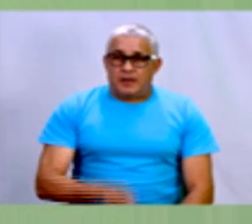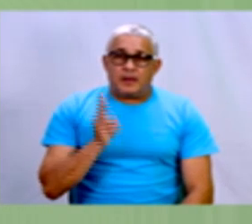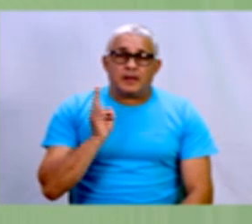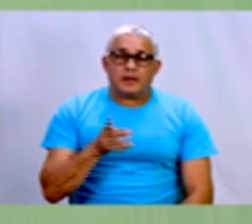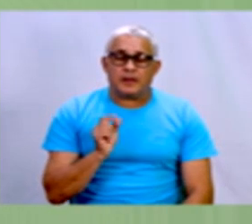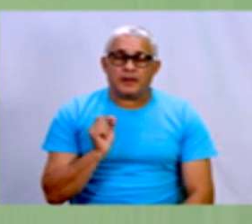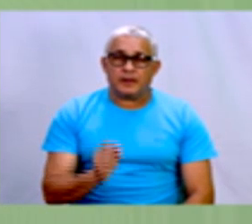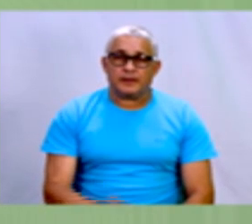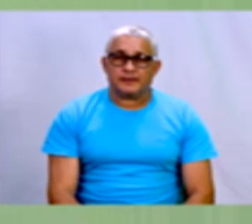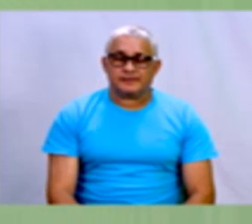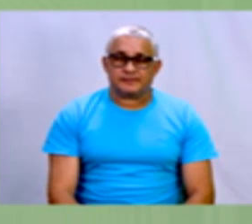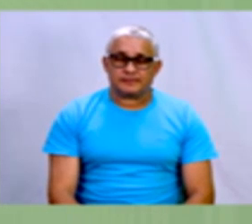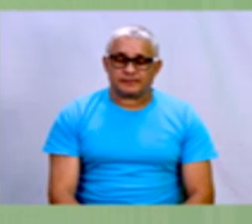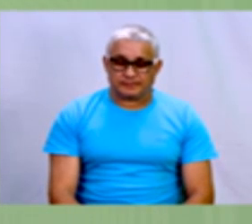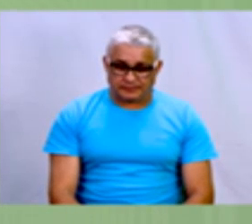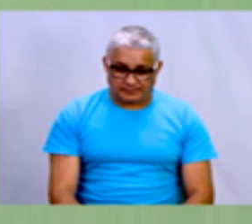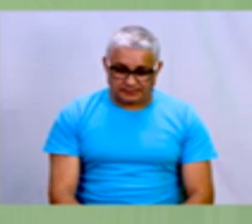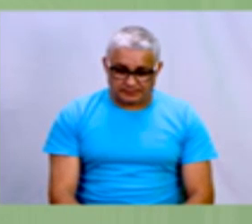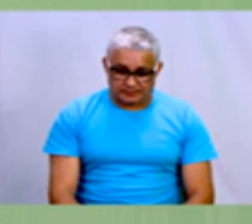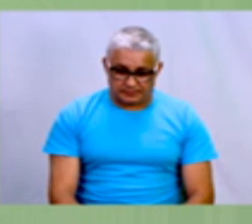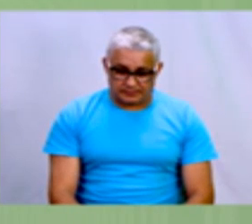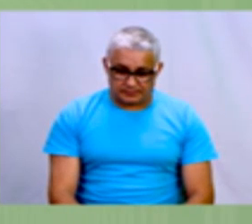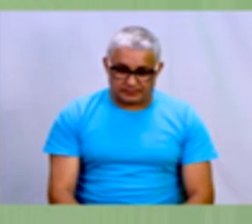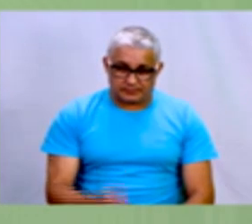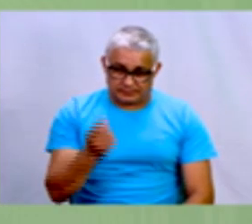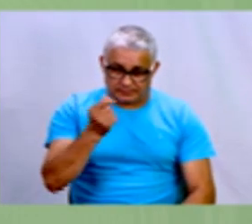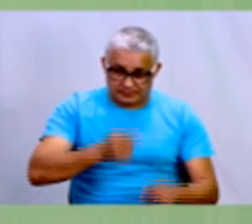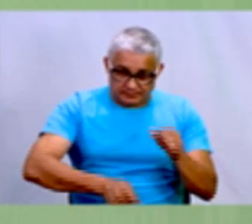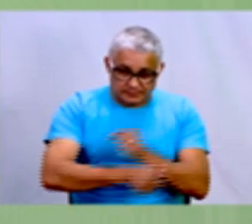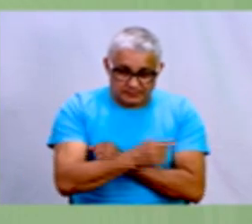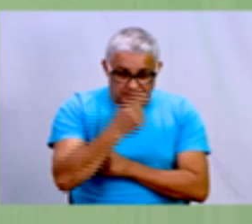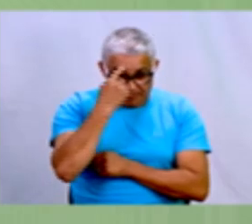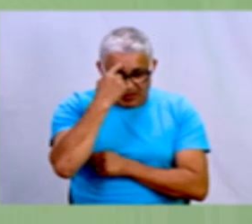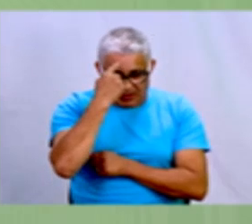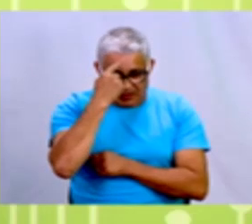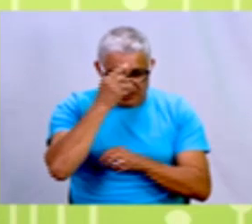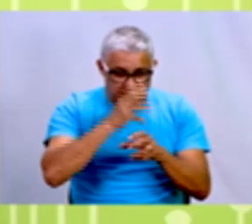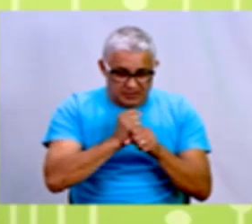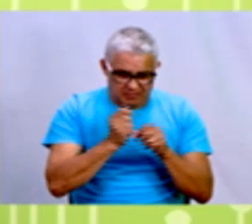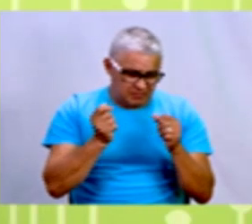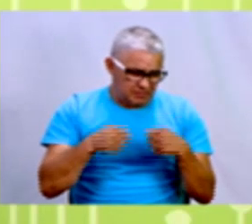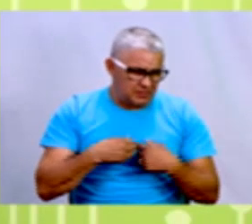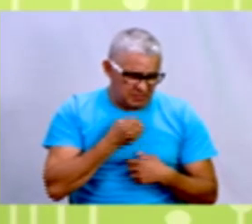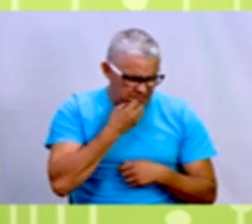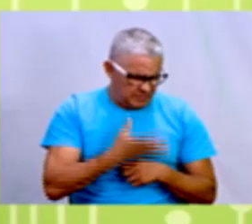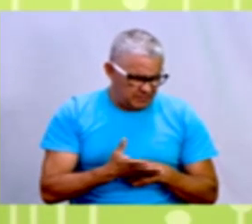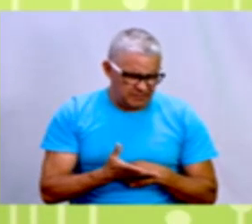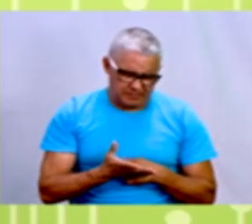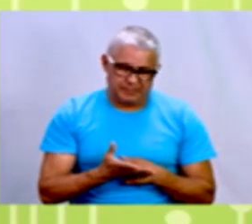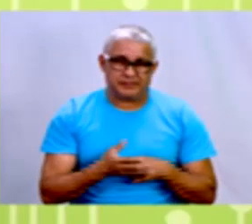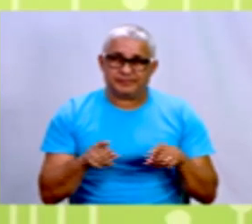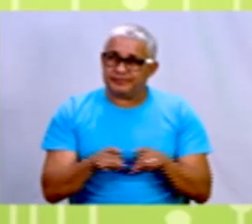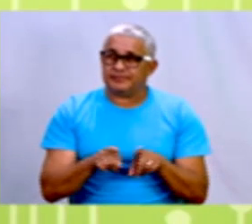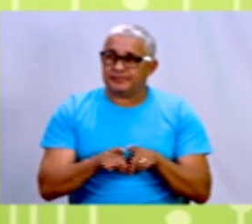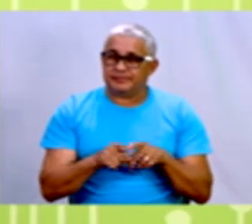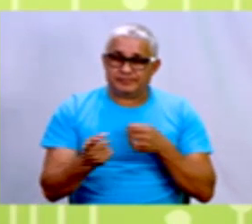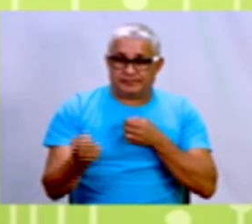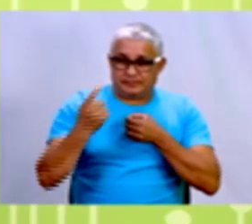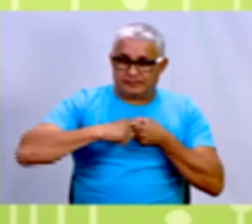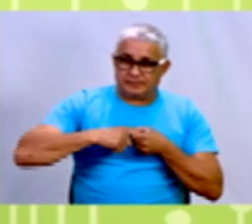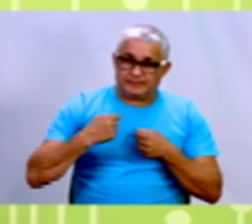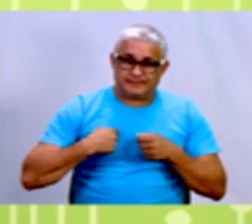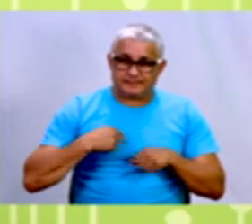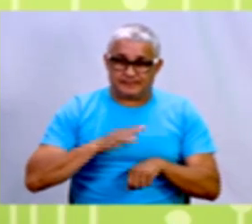quando for ser feito um investimento, tem que ser feito um cálculo, vai valer a pena, né? E esse retorno que eu vou